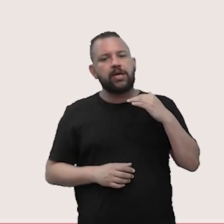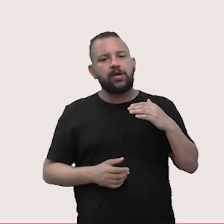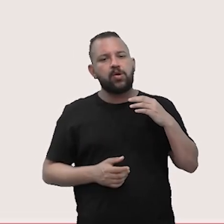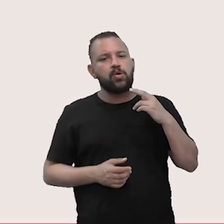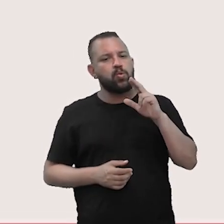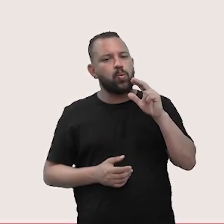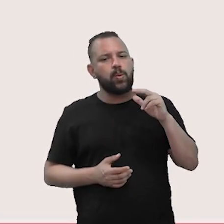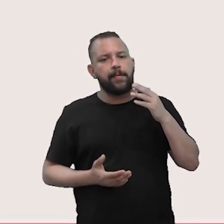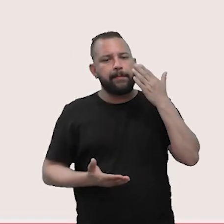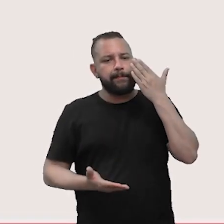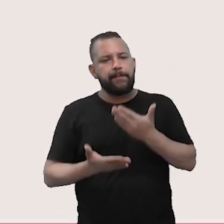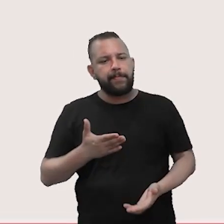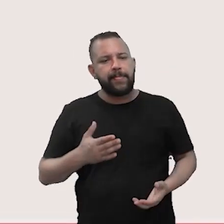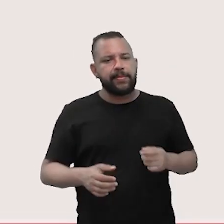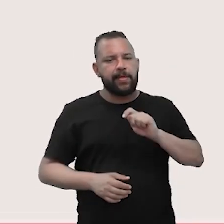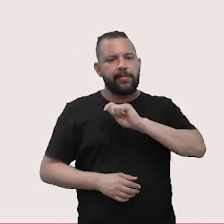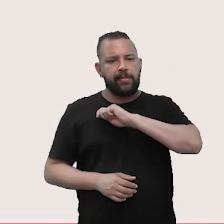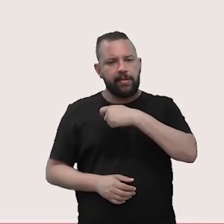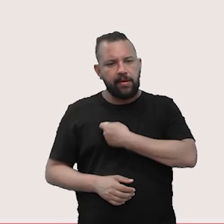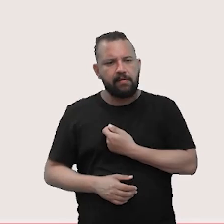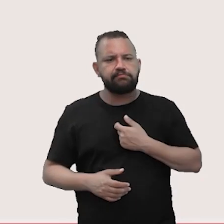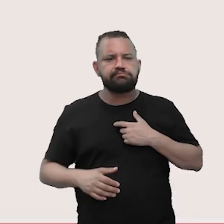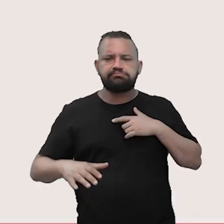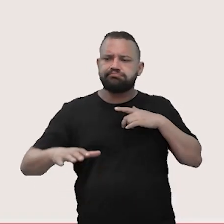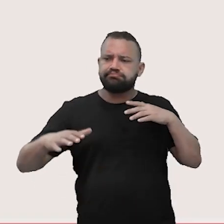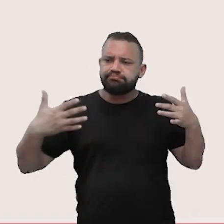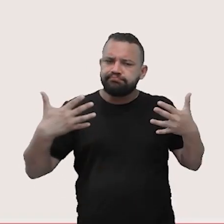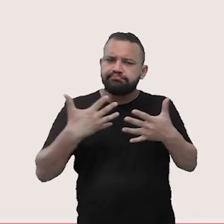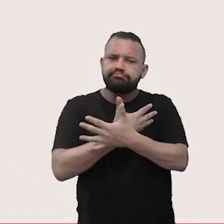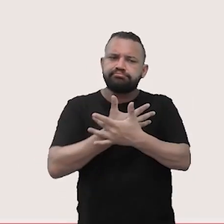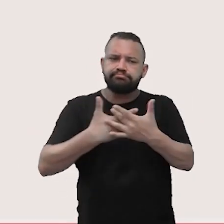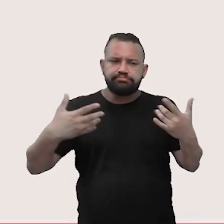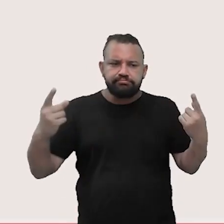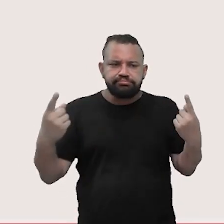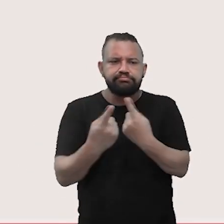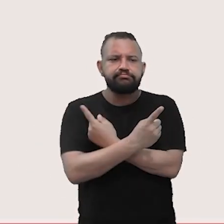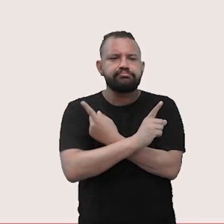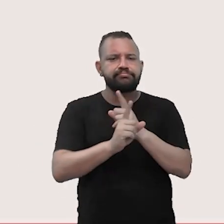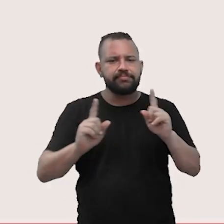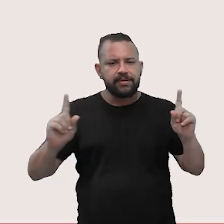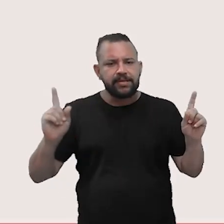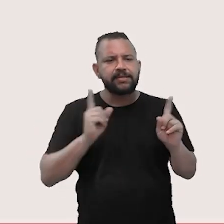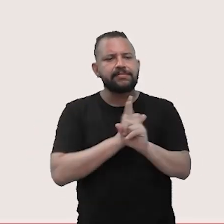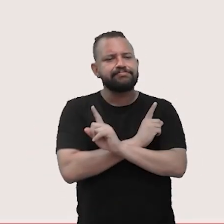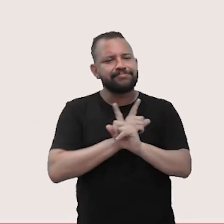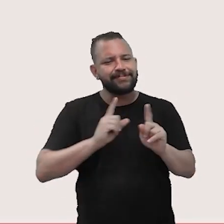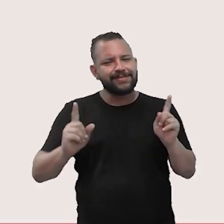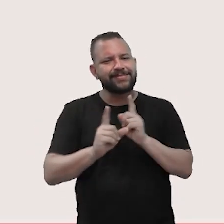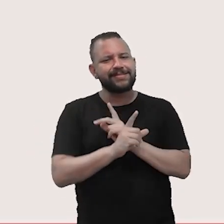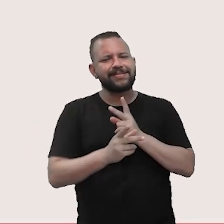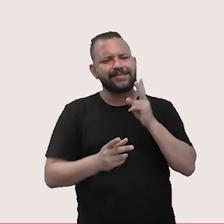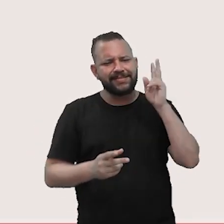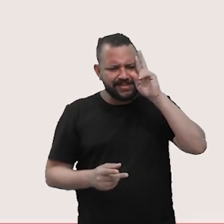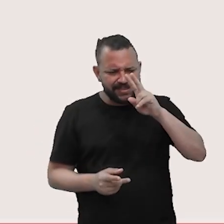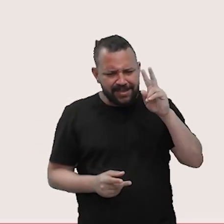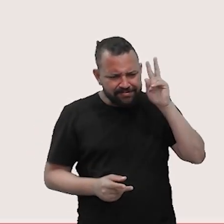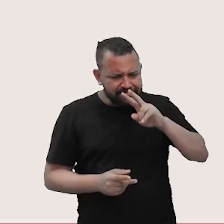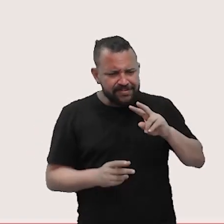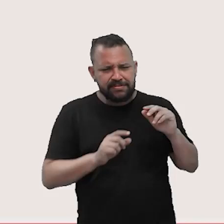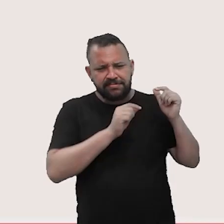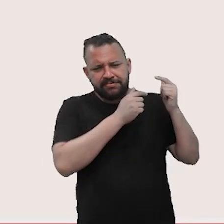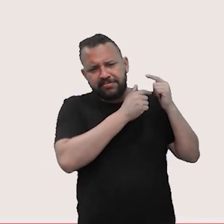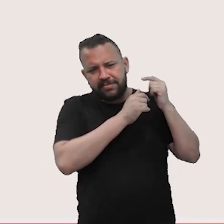e vem de rua em rua e sua longa vida são relembrados e recontados. Exemplo de